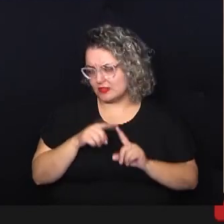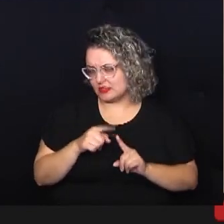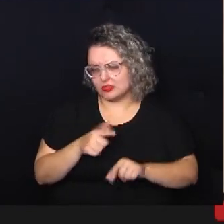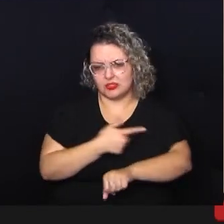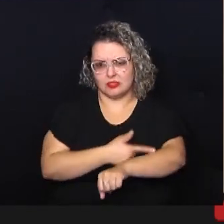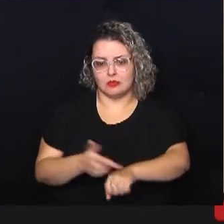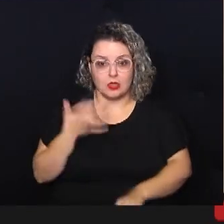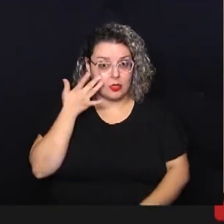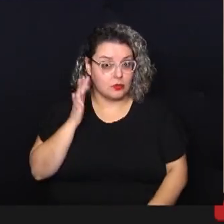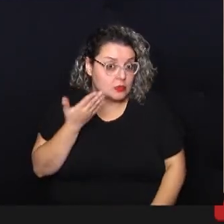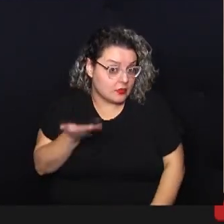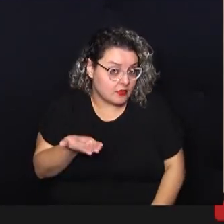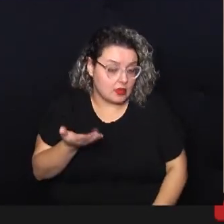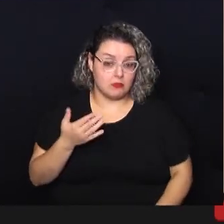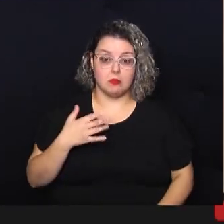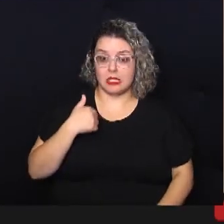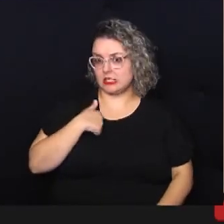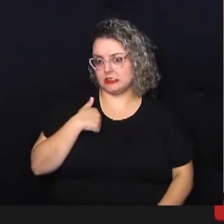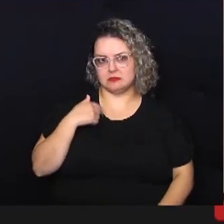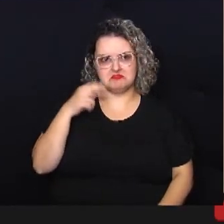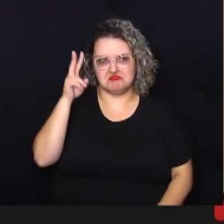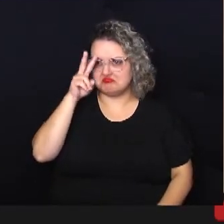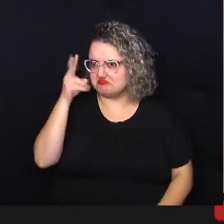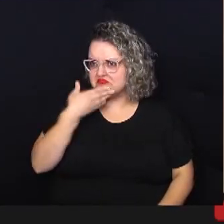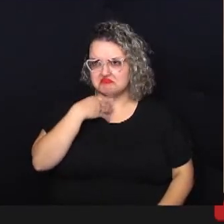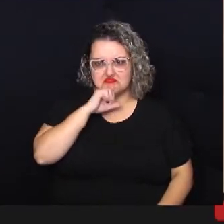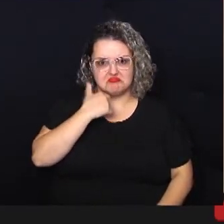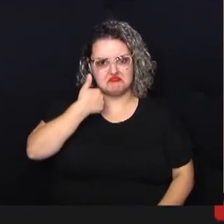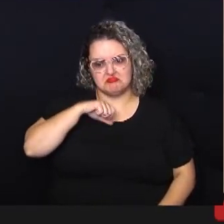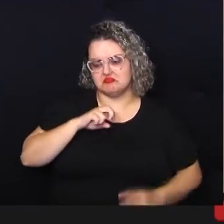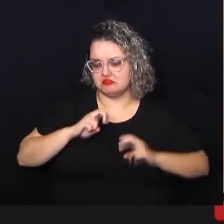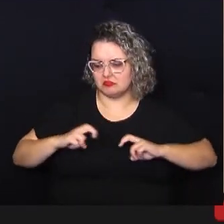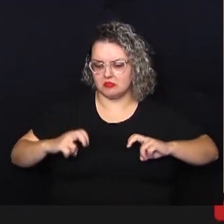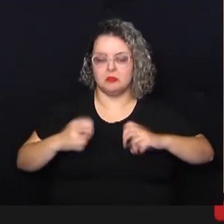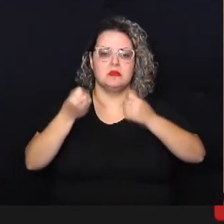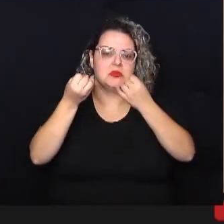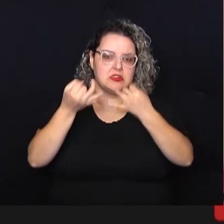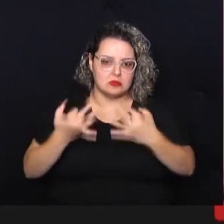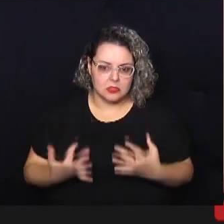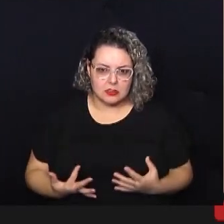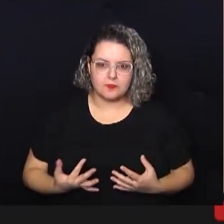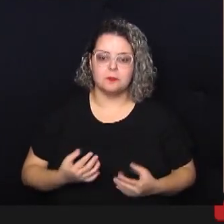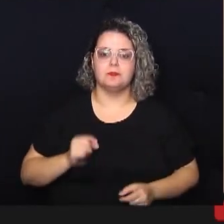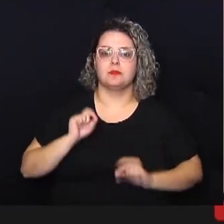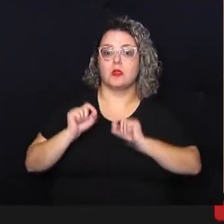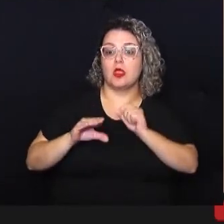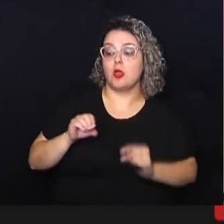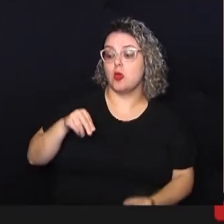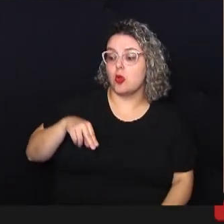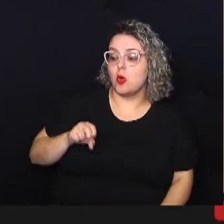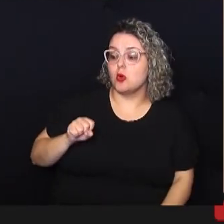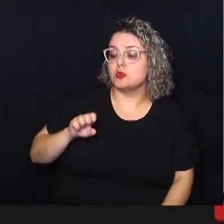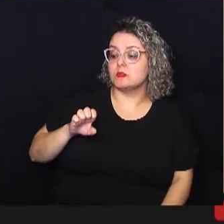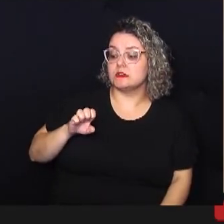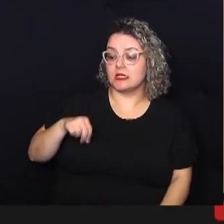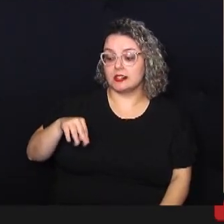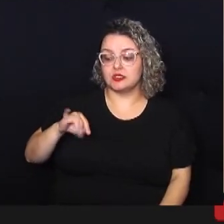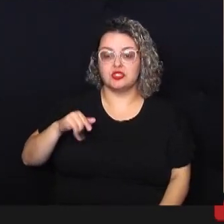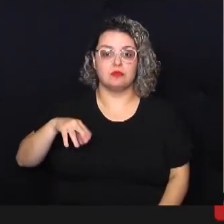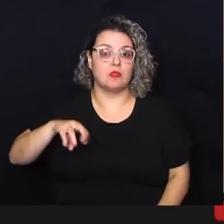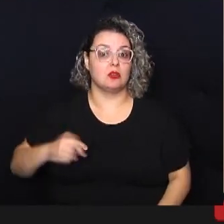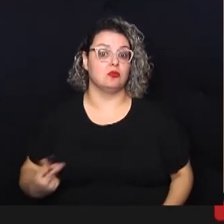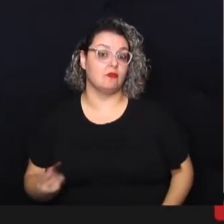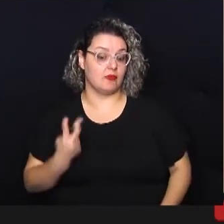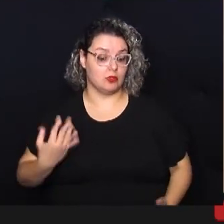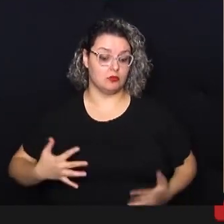sei você, mas assim, eu não me lembro dos meus pais sentando comigo, me explicando sobre consentimento, sobre o valor do meu corpo, sobre partes